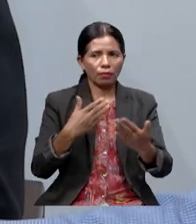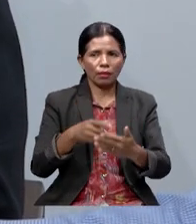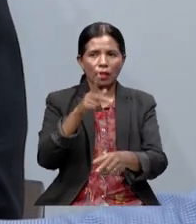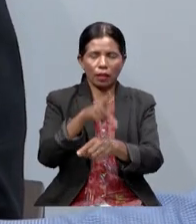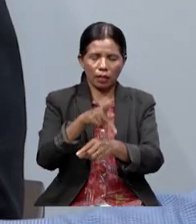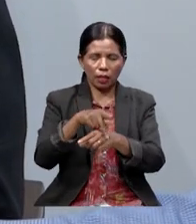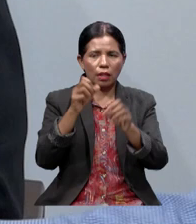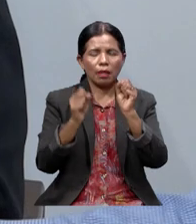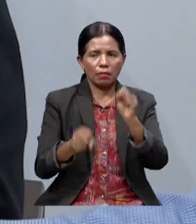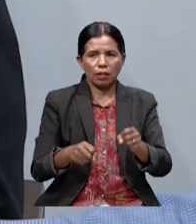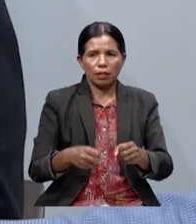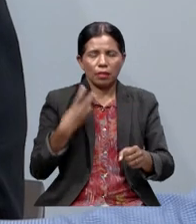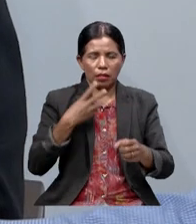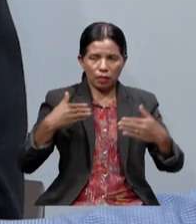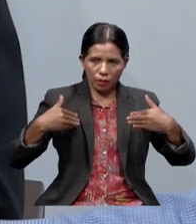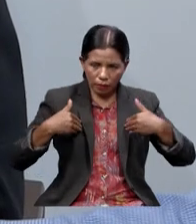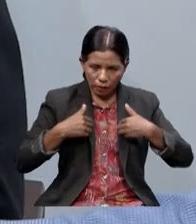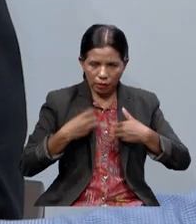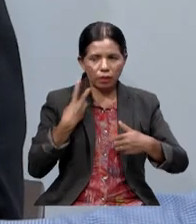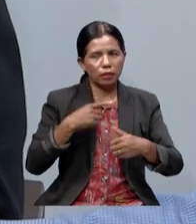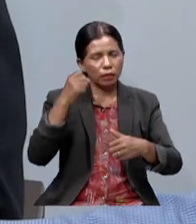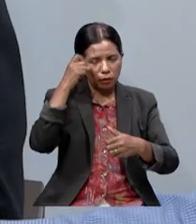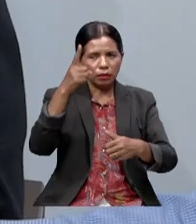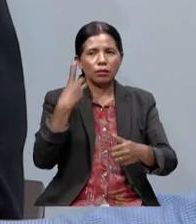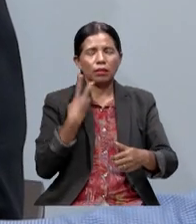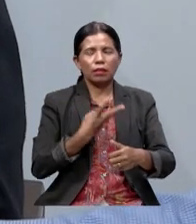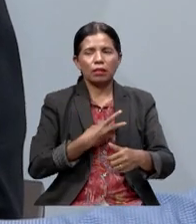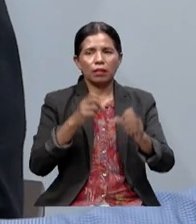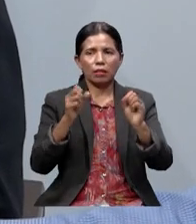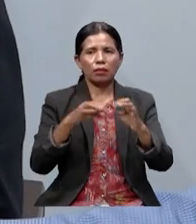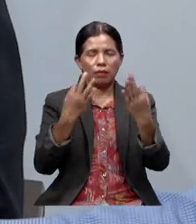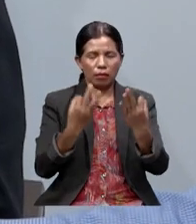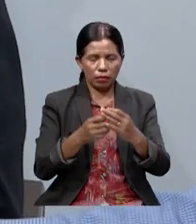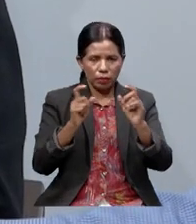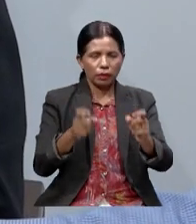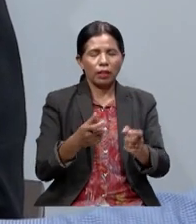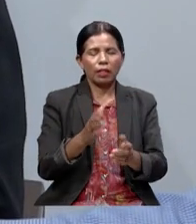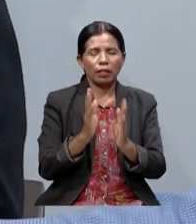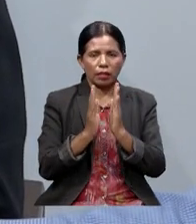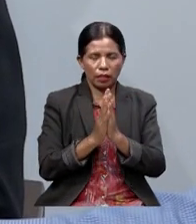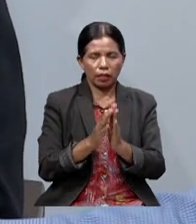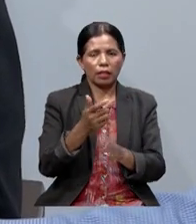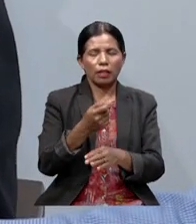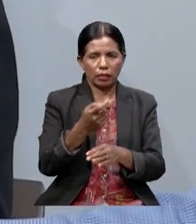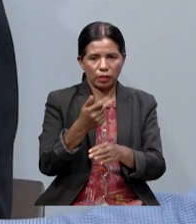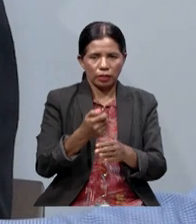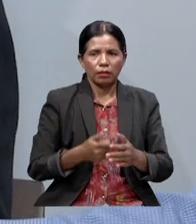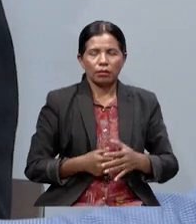bem, bom, e te cole, e te compreende. Mas vem a casa, a família não tem que reza terço calentar.